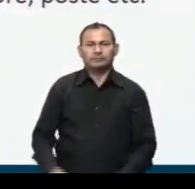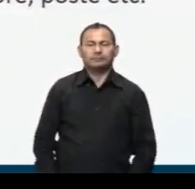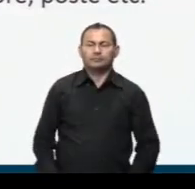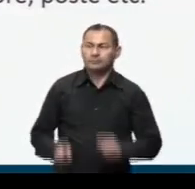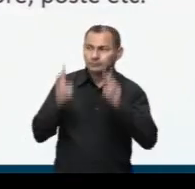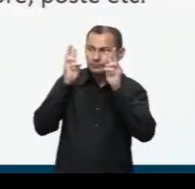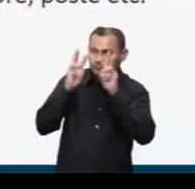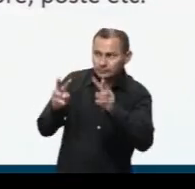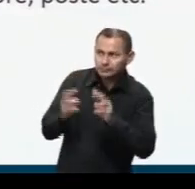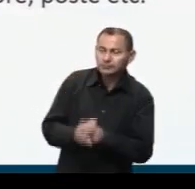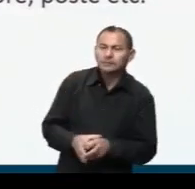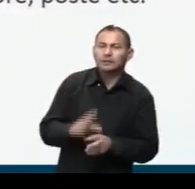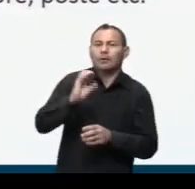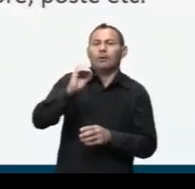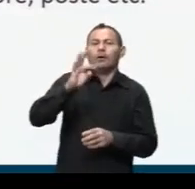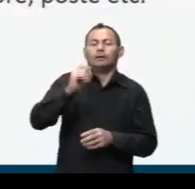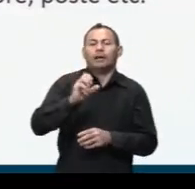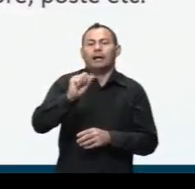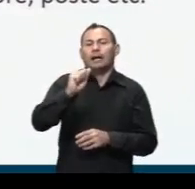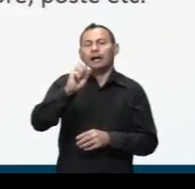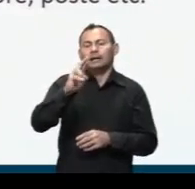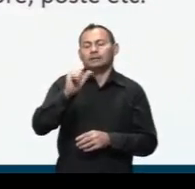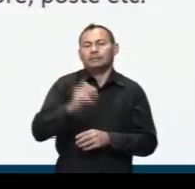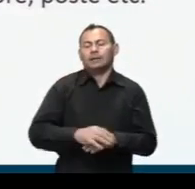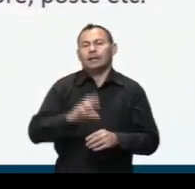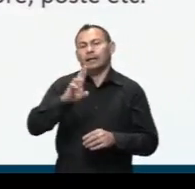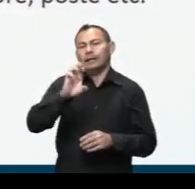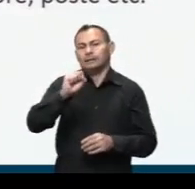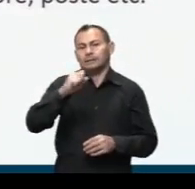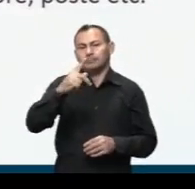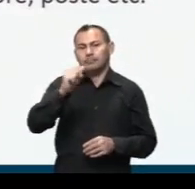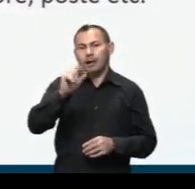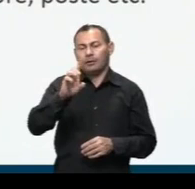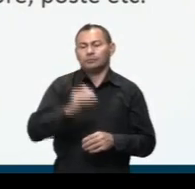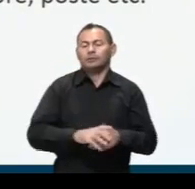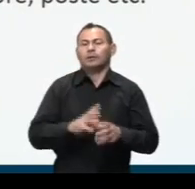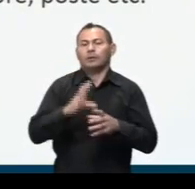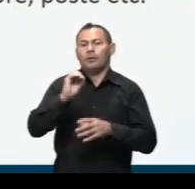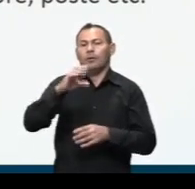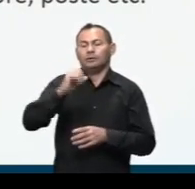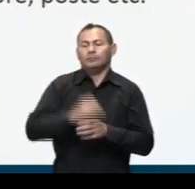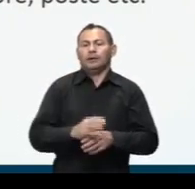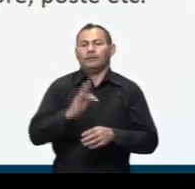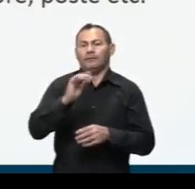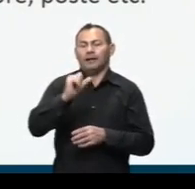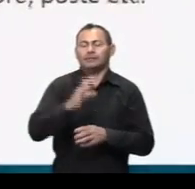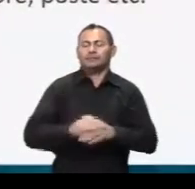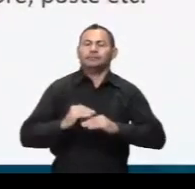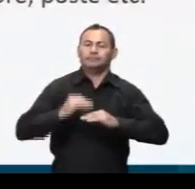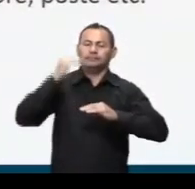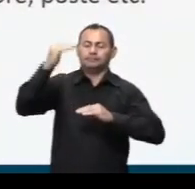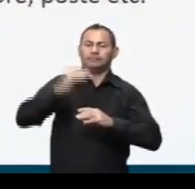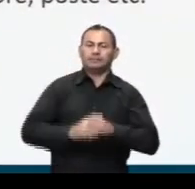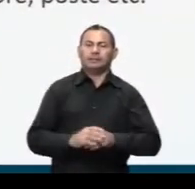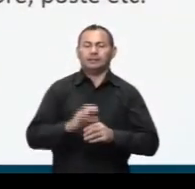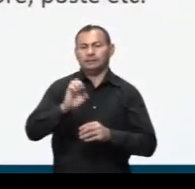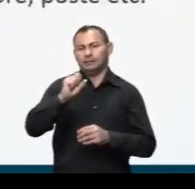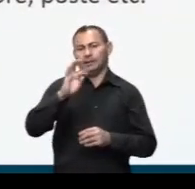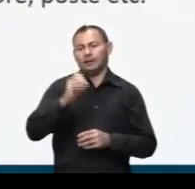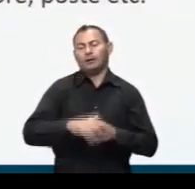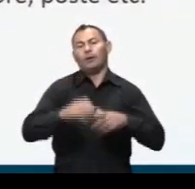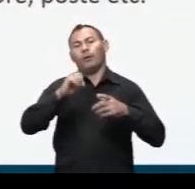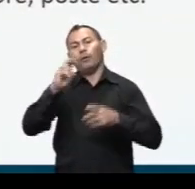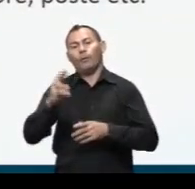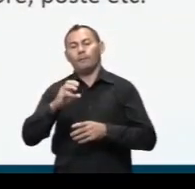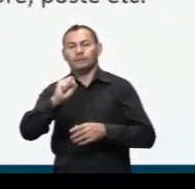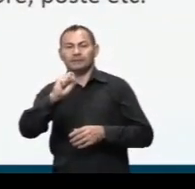Então, olha só, cota de arrasamento ou de respaldo, o que que é? É a cota da face superior das estacas ou